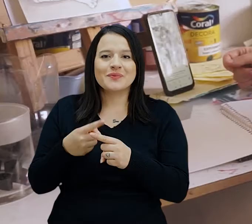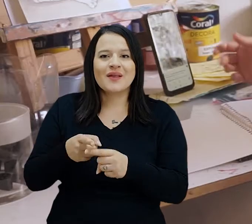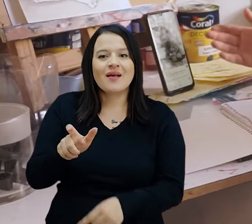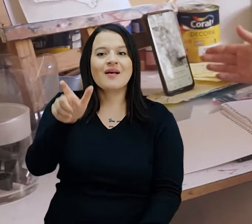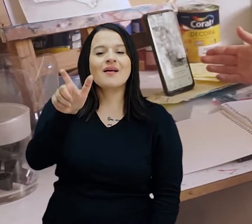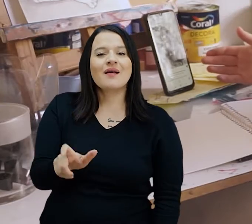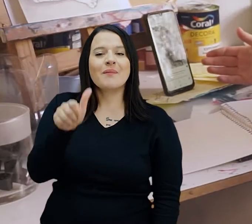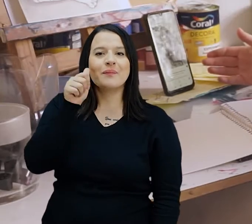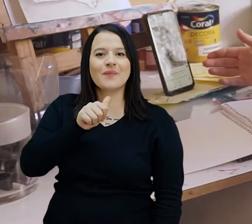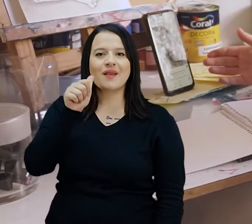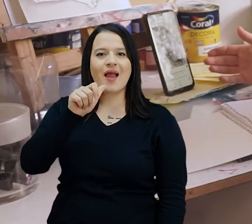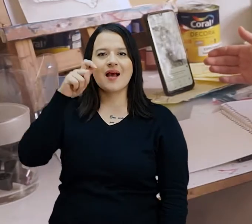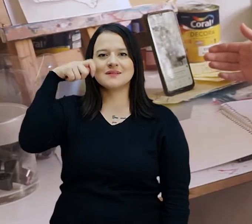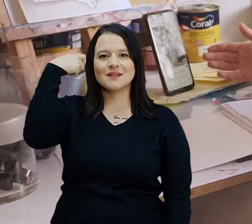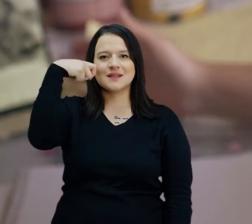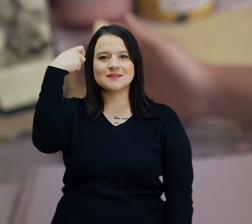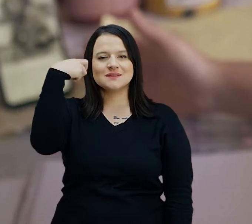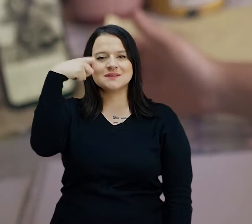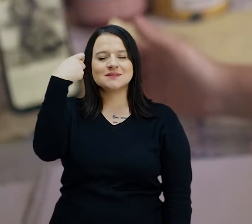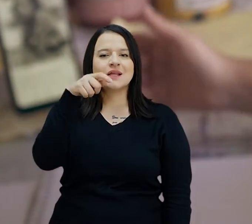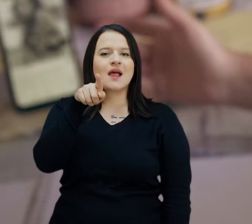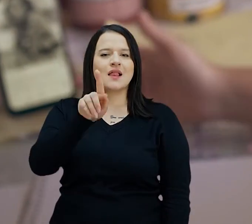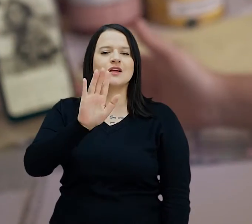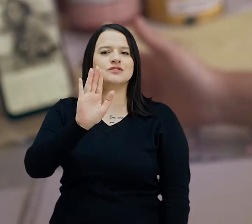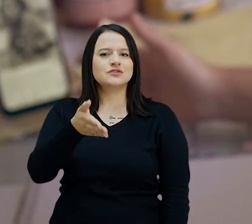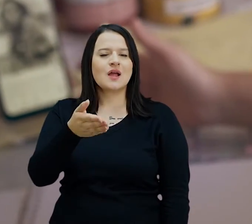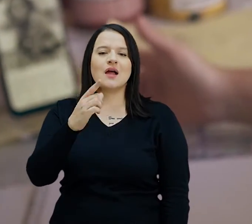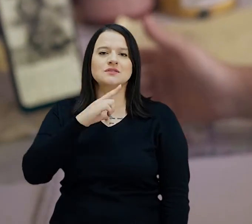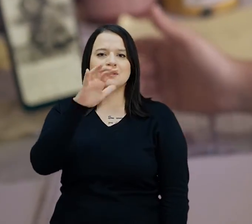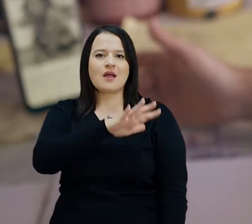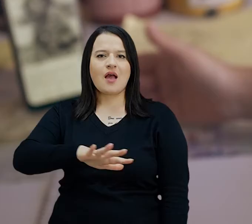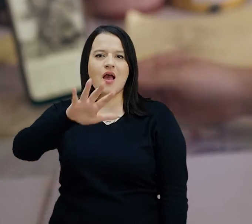salvos. Por quê? Porque ela foi uma atriz.